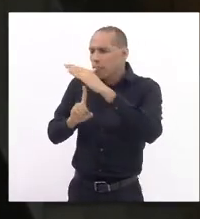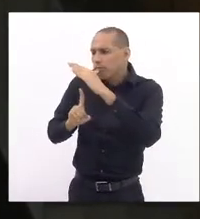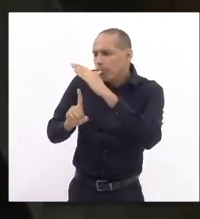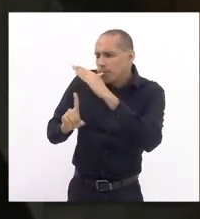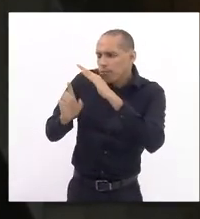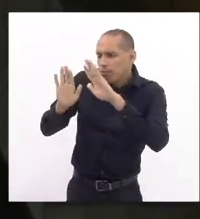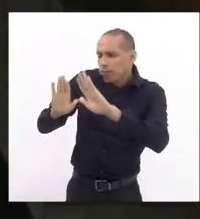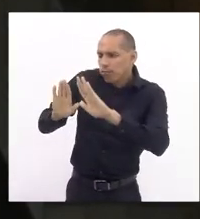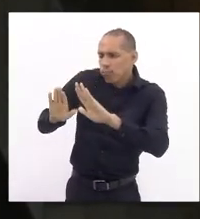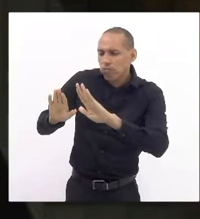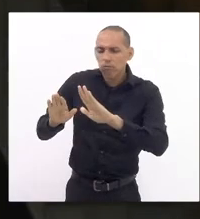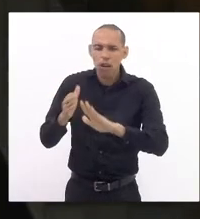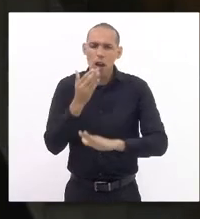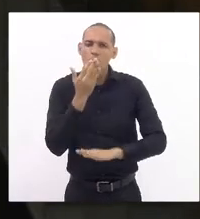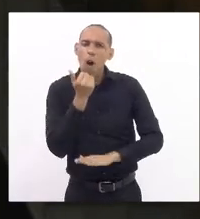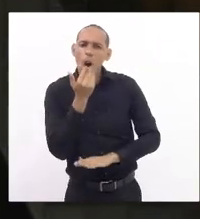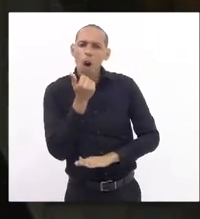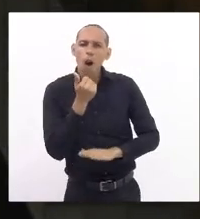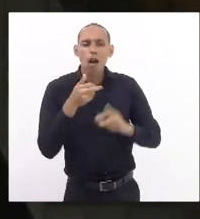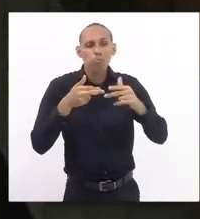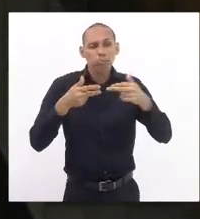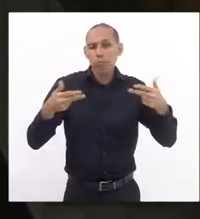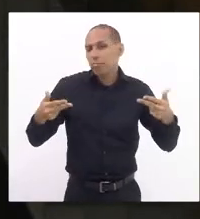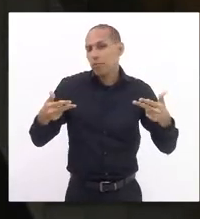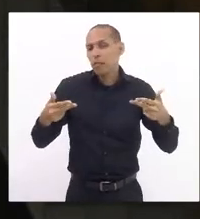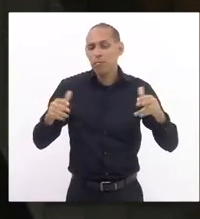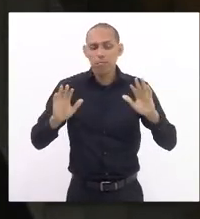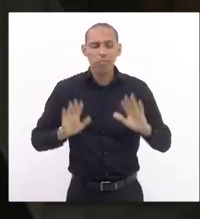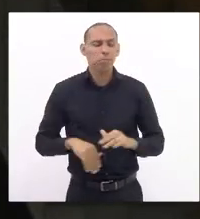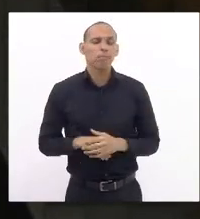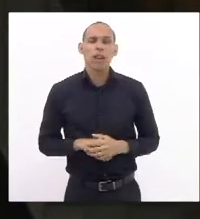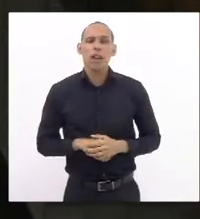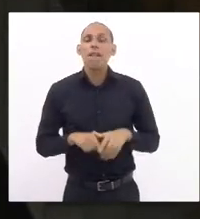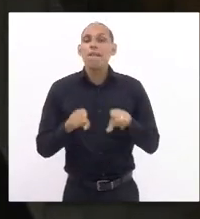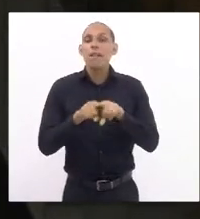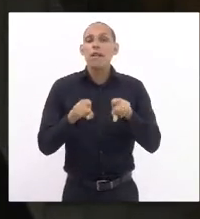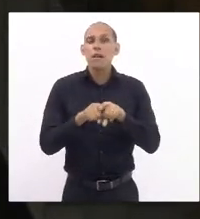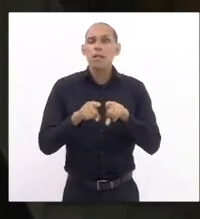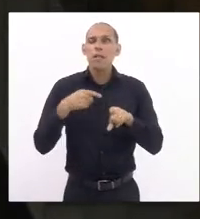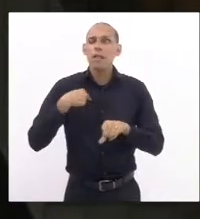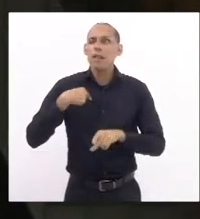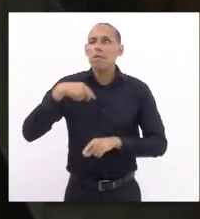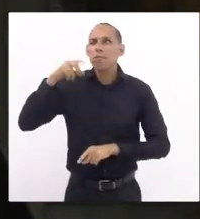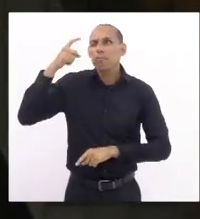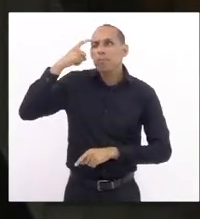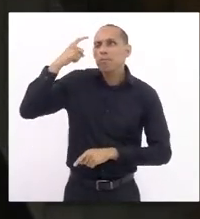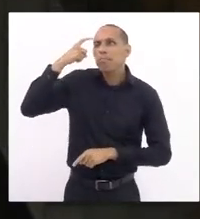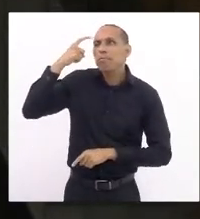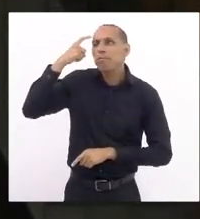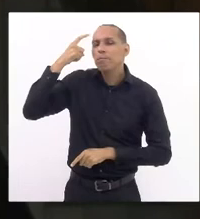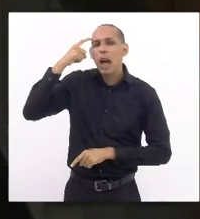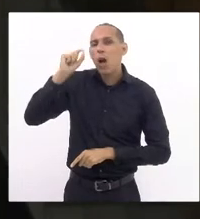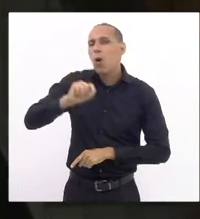enfim, não paro de pensar nas medidas estruturantes.